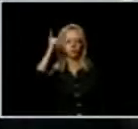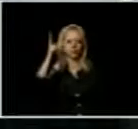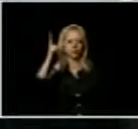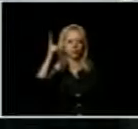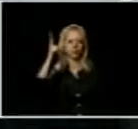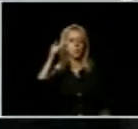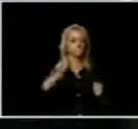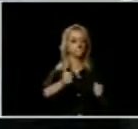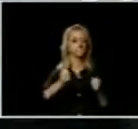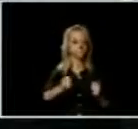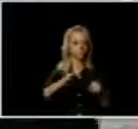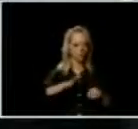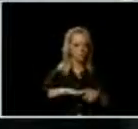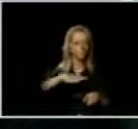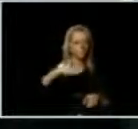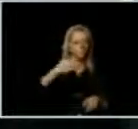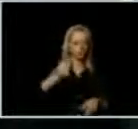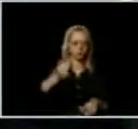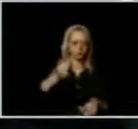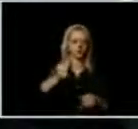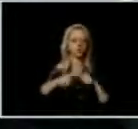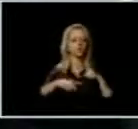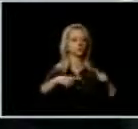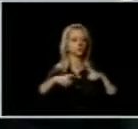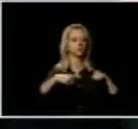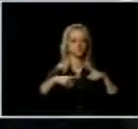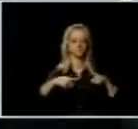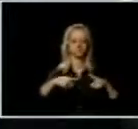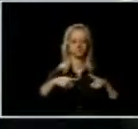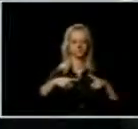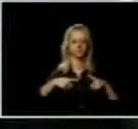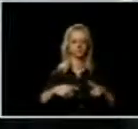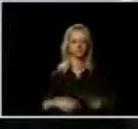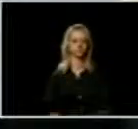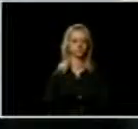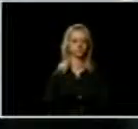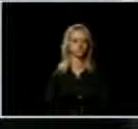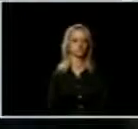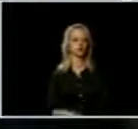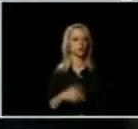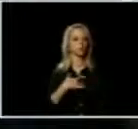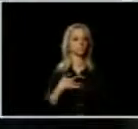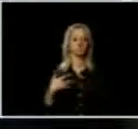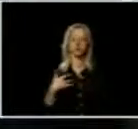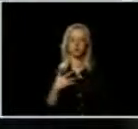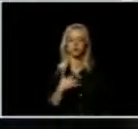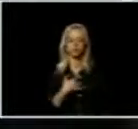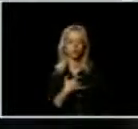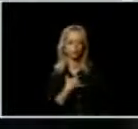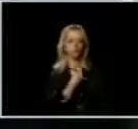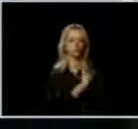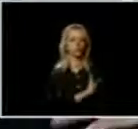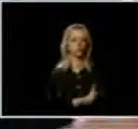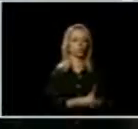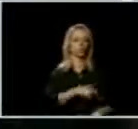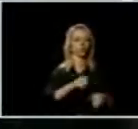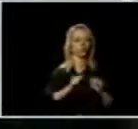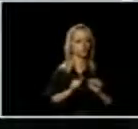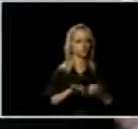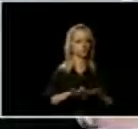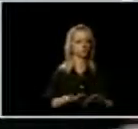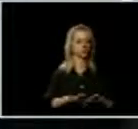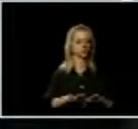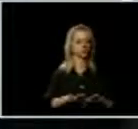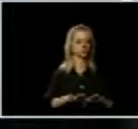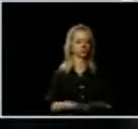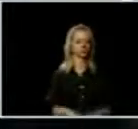que pode agregar áreas como o meio ambiente, a saúde, a educação, a segurança, trabalhar de forma